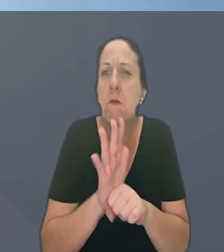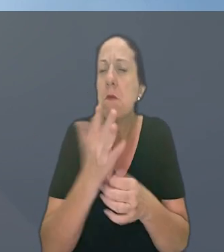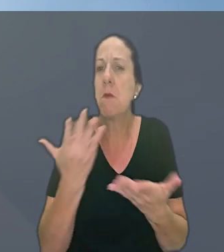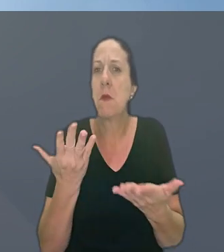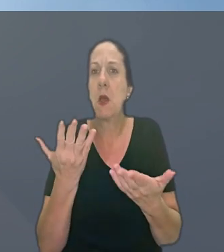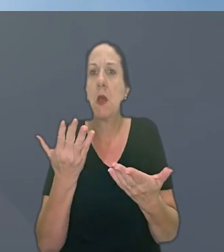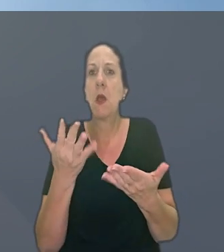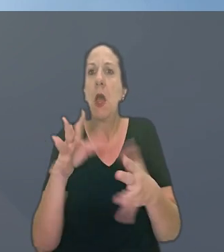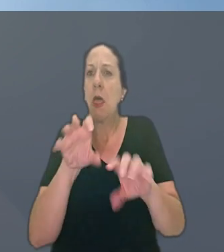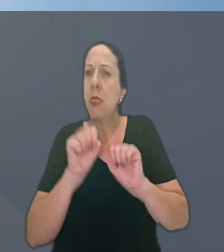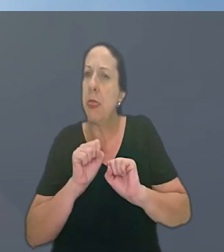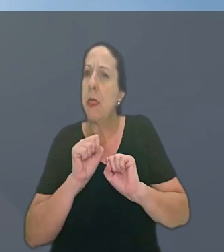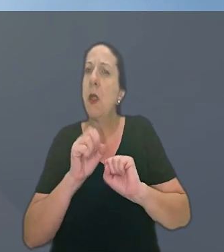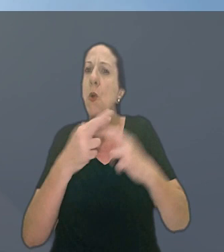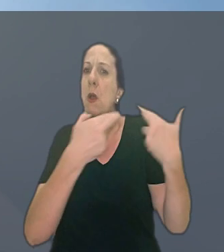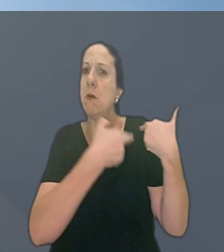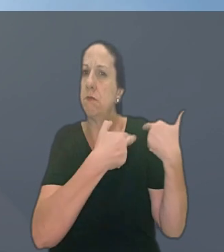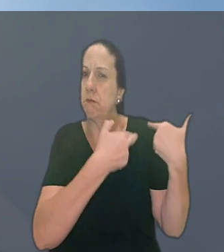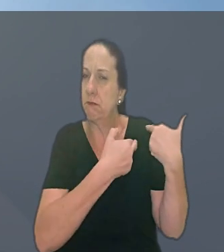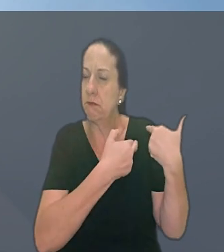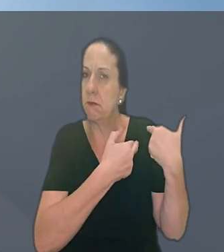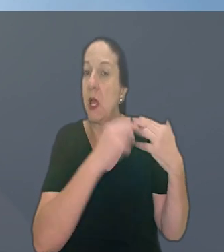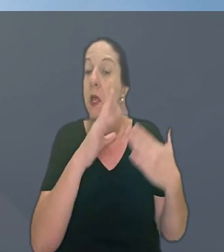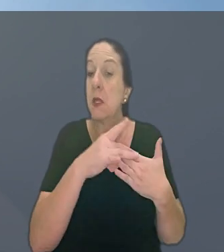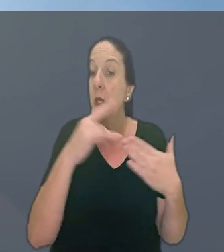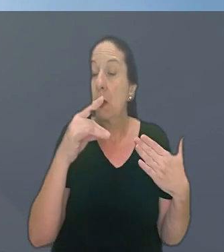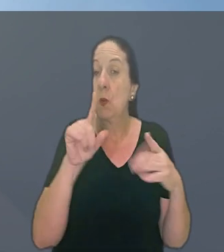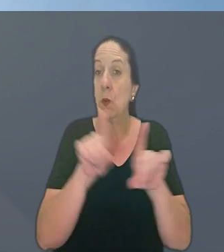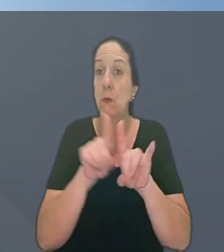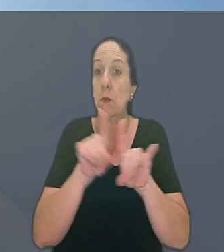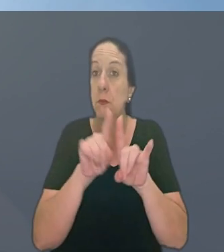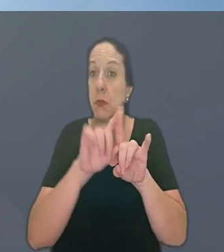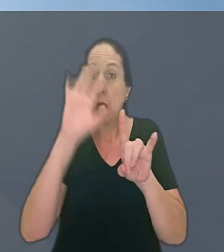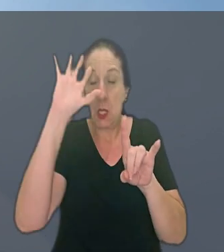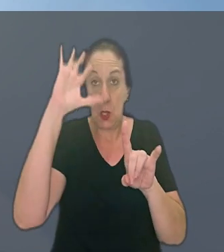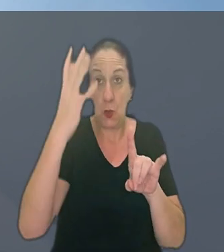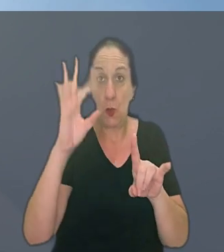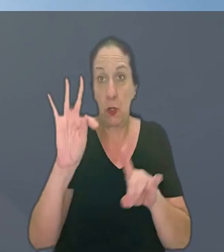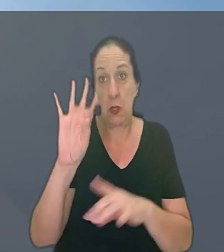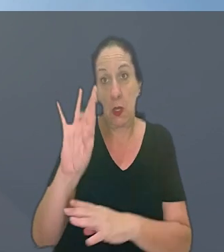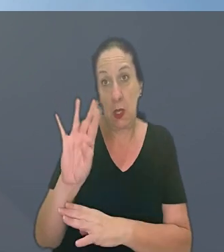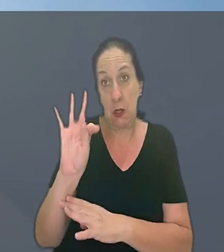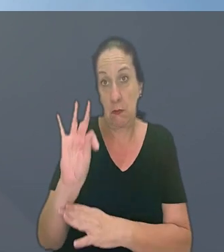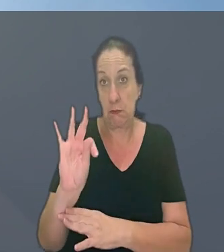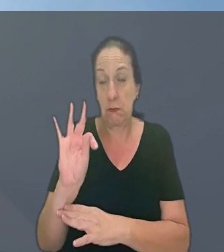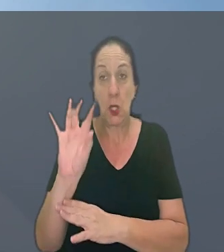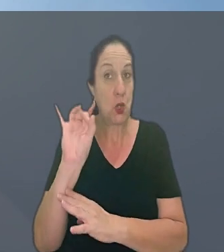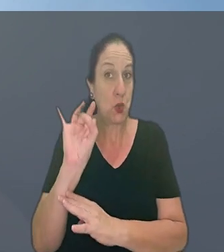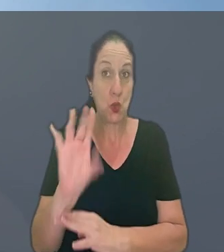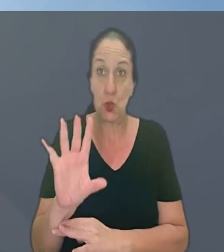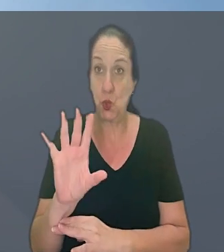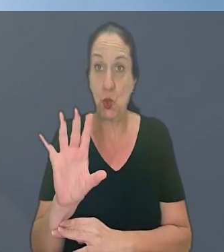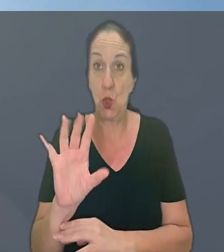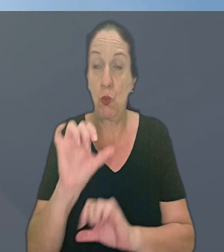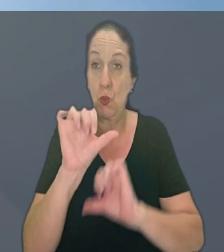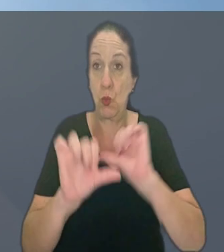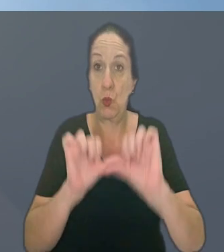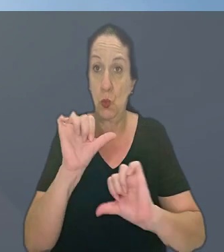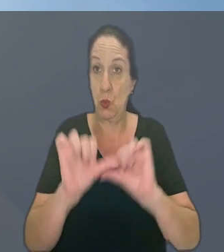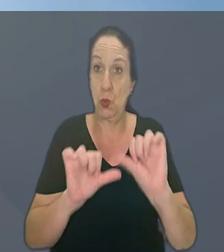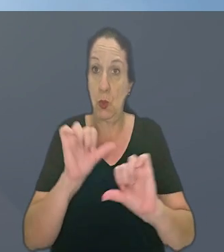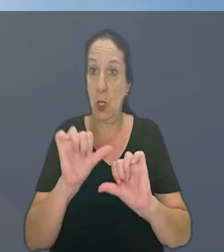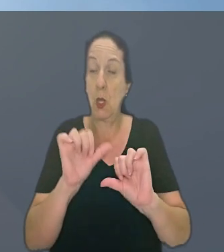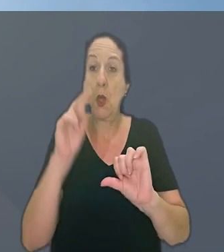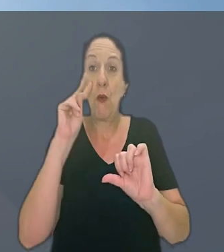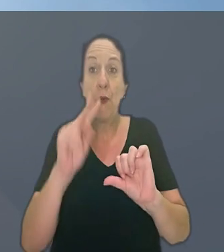a responsabilidade pelo dano sofrido. O relator destacou ainda que a conclusão do TRT apenas poderia ser